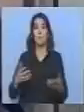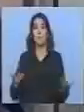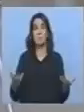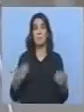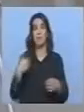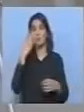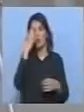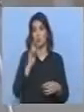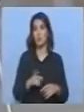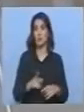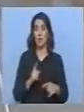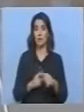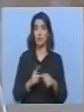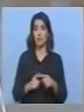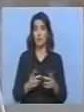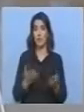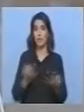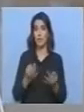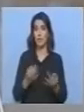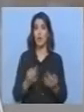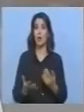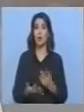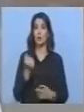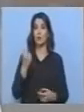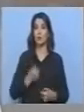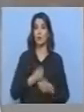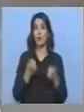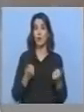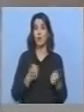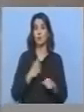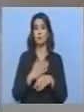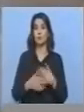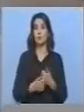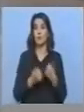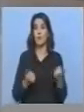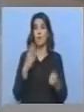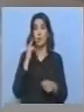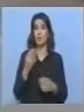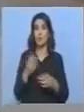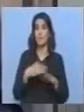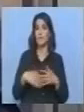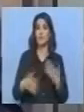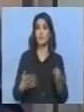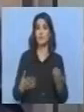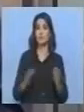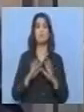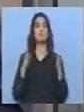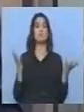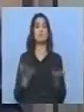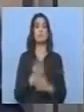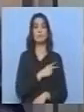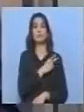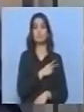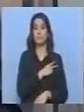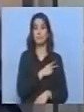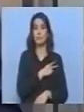que é um bom sinal, é um sinal que estamos a conseguir ser mais eficazes e mais eficientes, e eu creio que isso tem sido feito pelas generalidades das